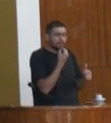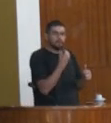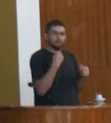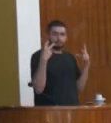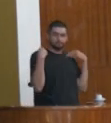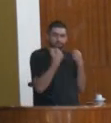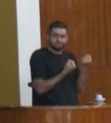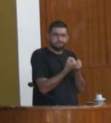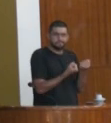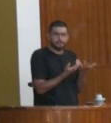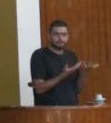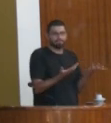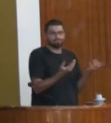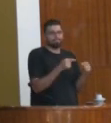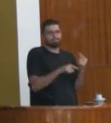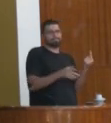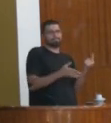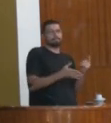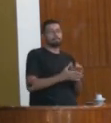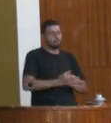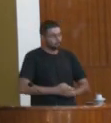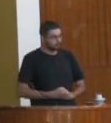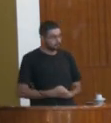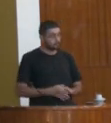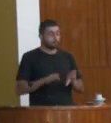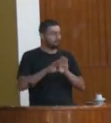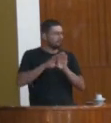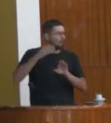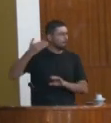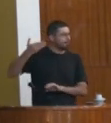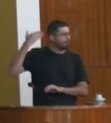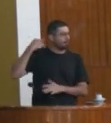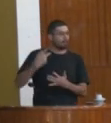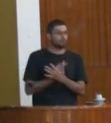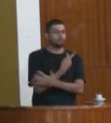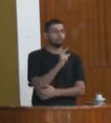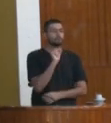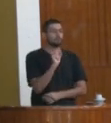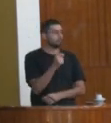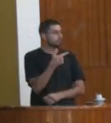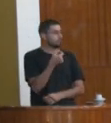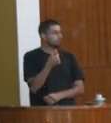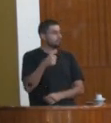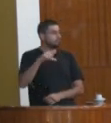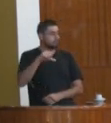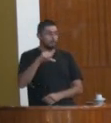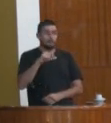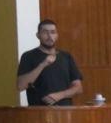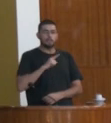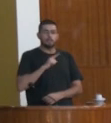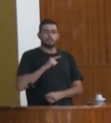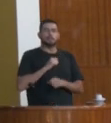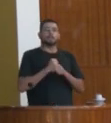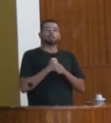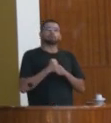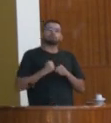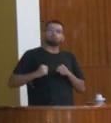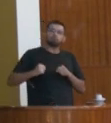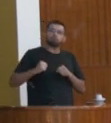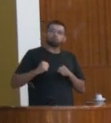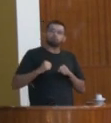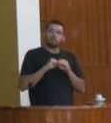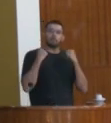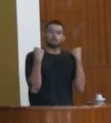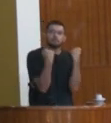situação muito emblemática que a gente passou foi em 2019, que a gente fez um seminário para falar sobre o